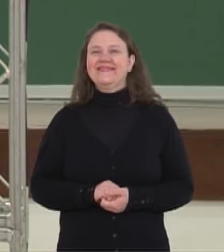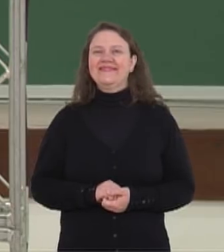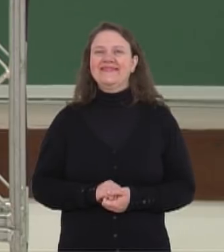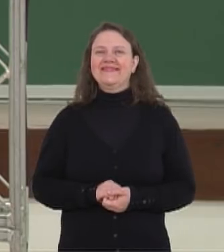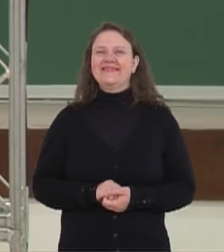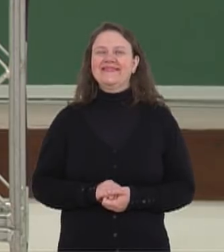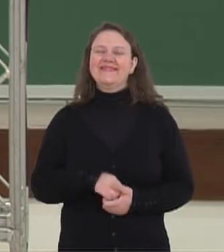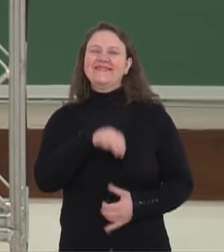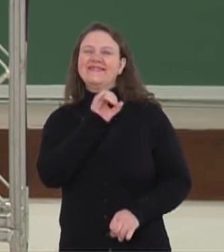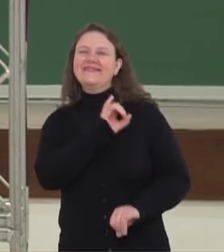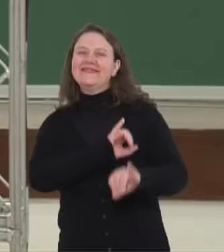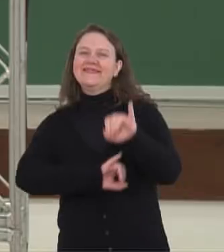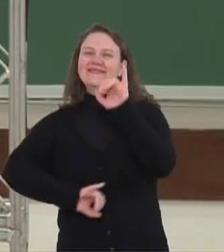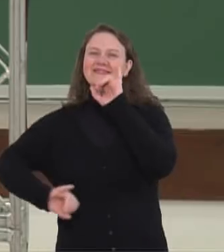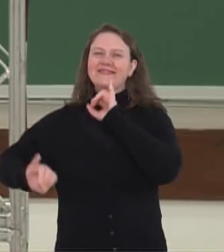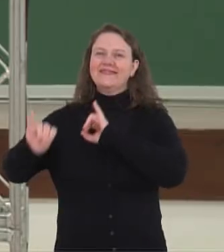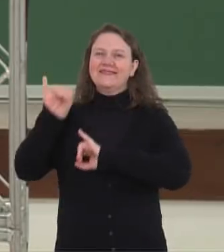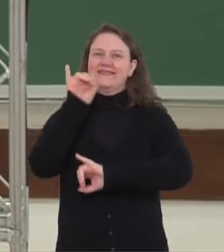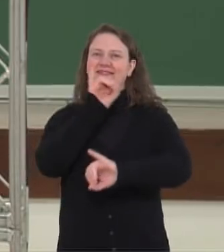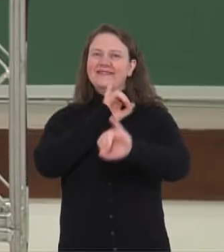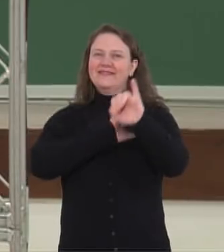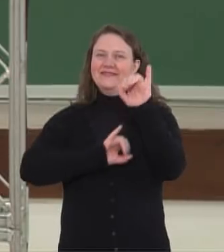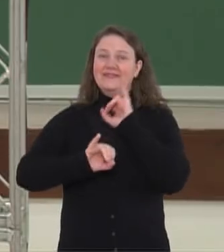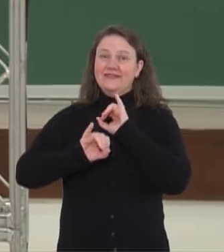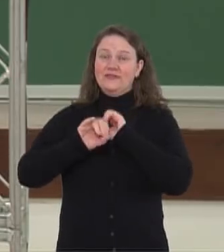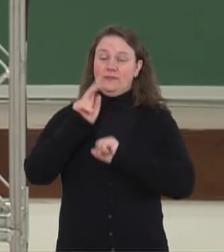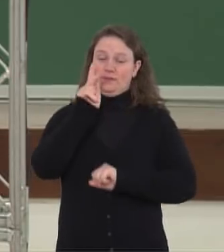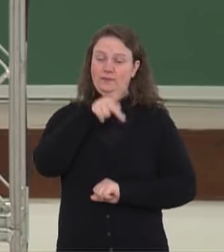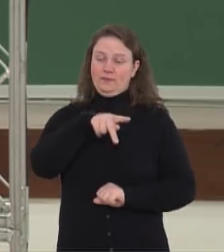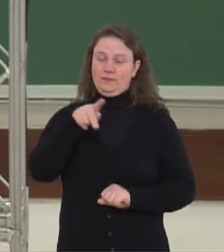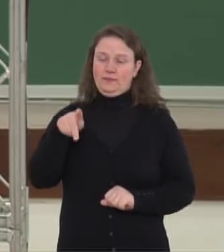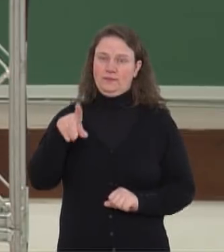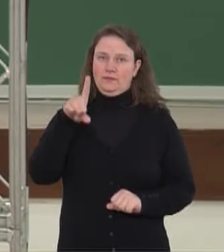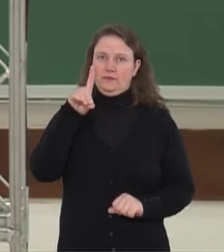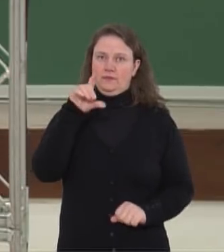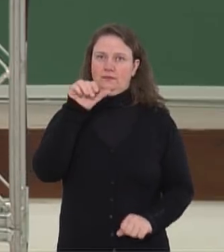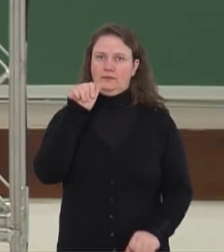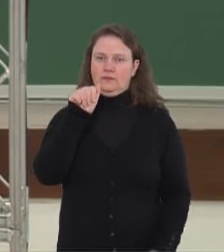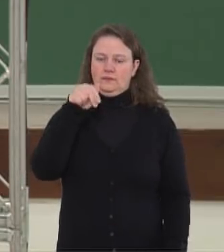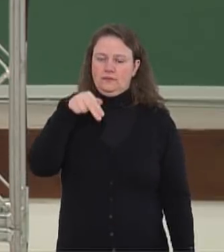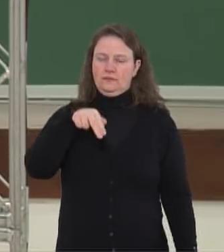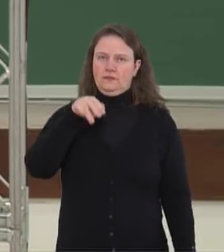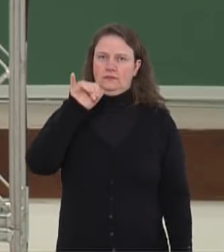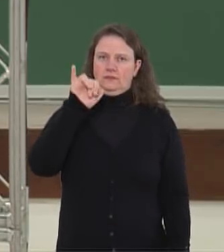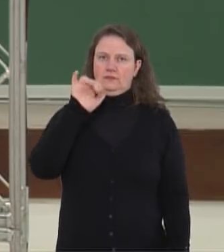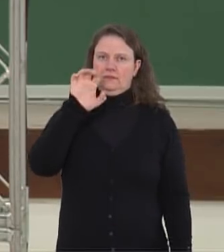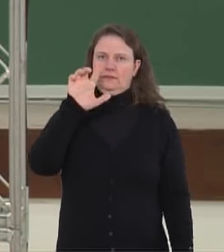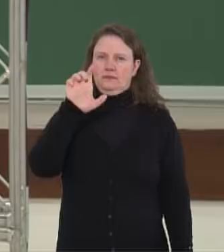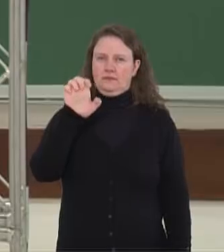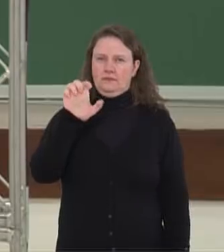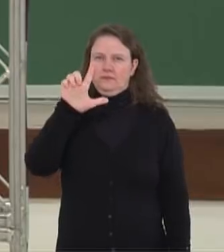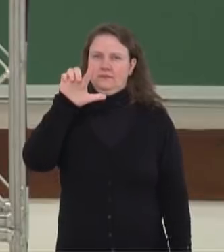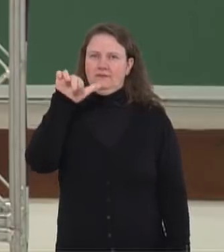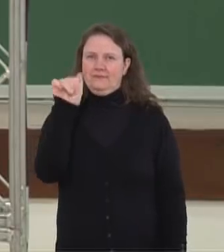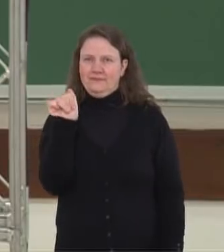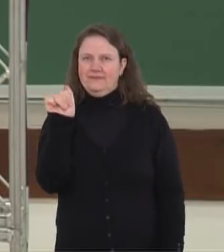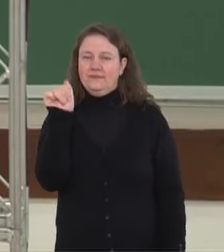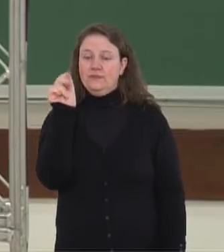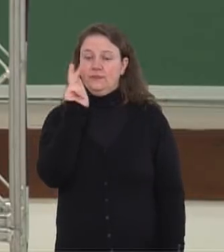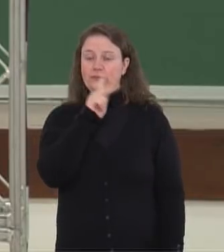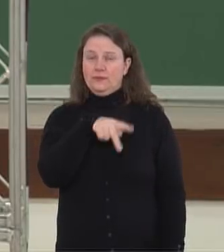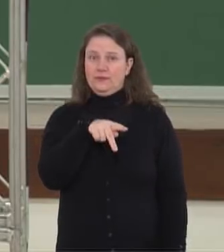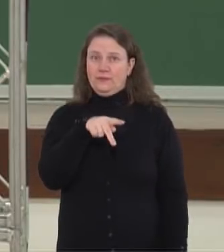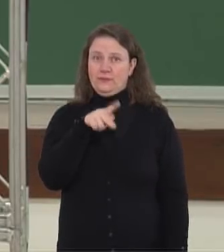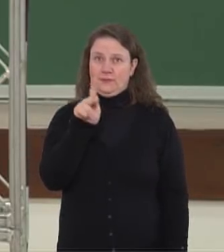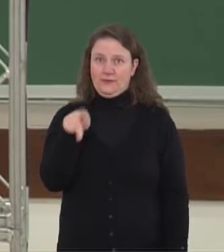Hello everyone, my name is Daniela and today we are start more one English